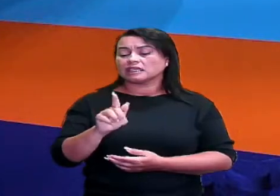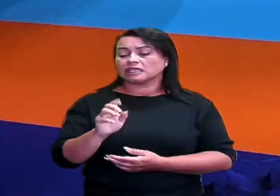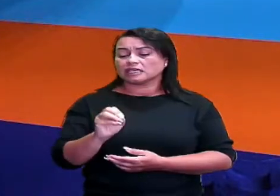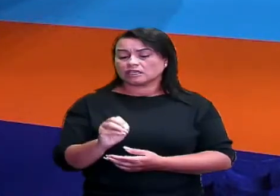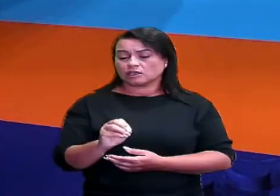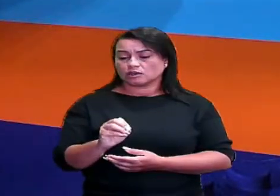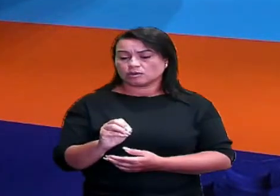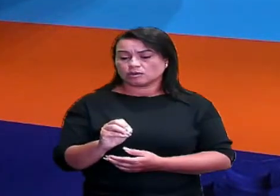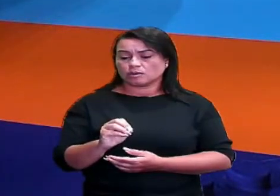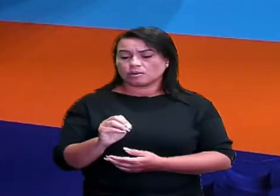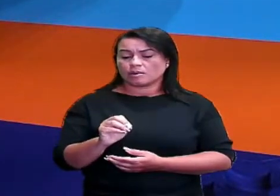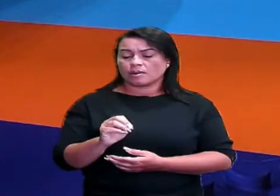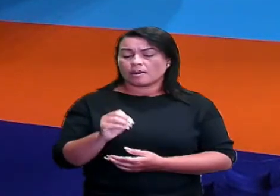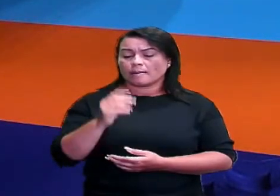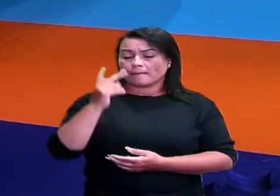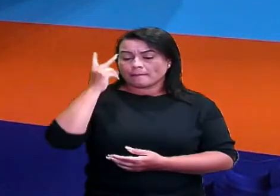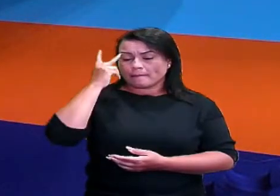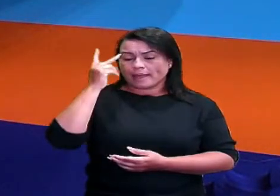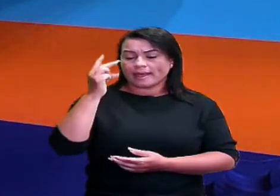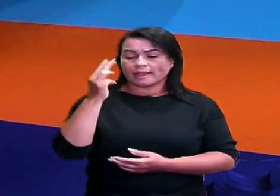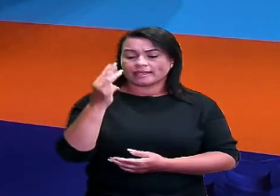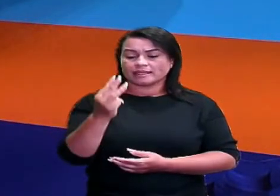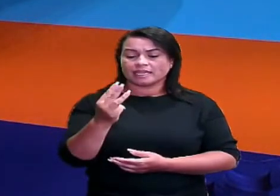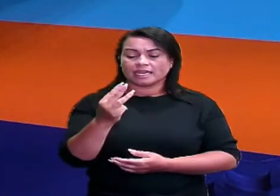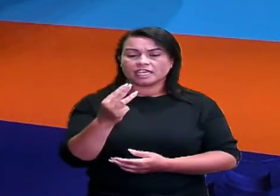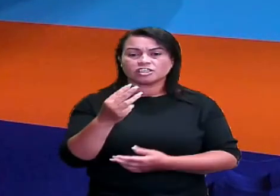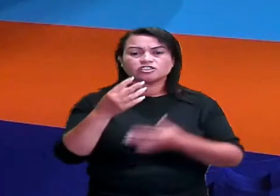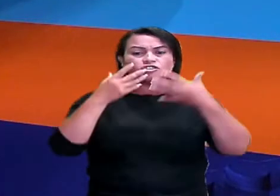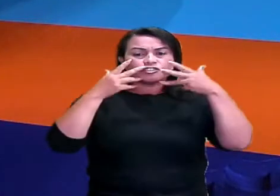que é trides ou será que é tristes?